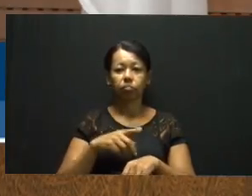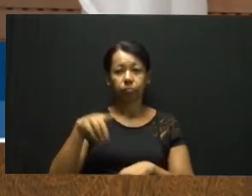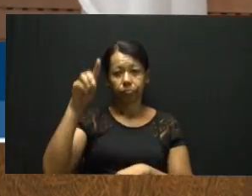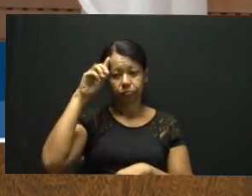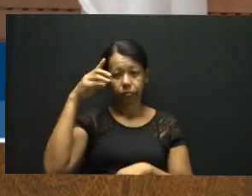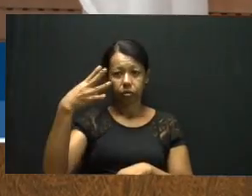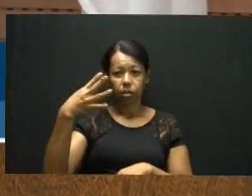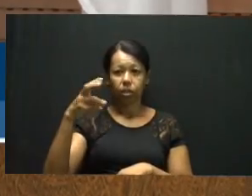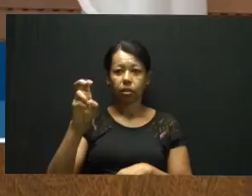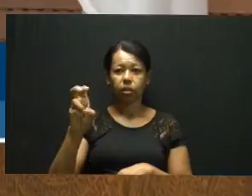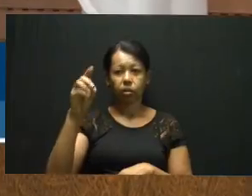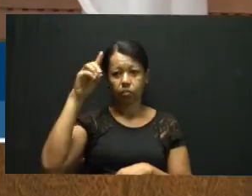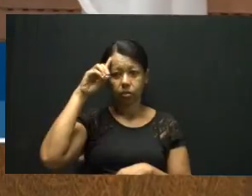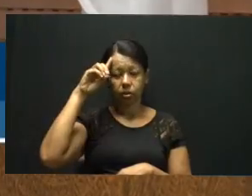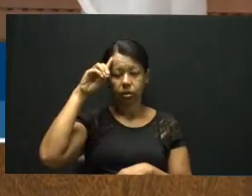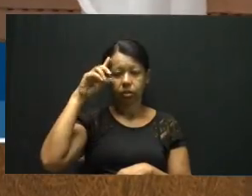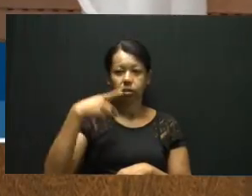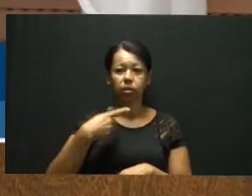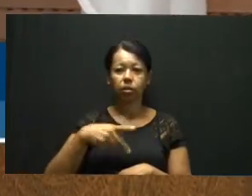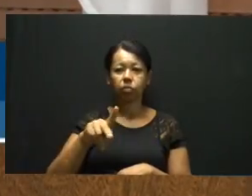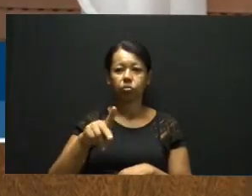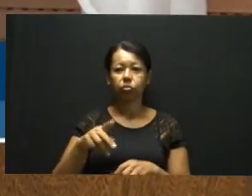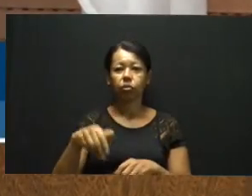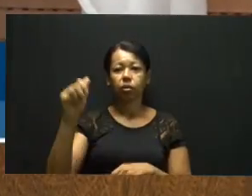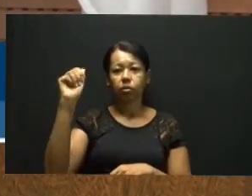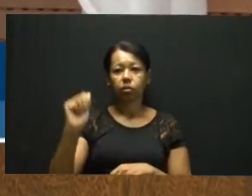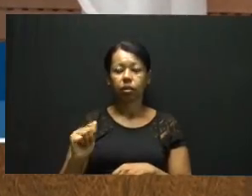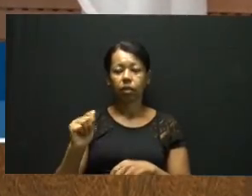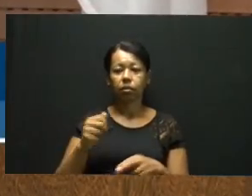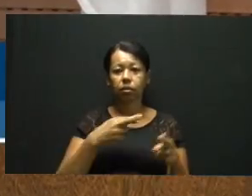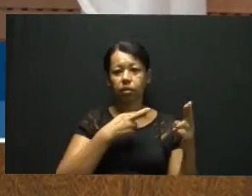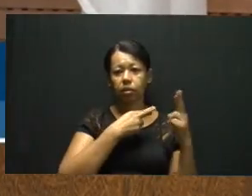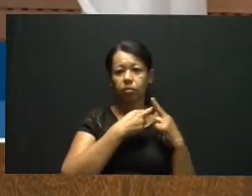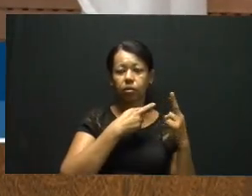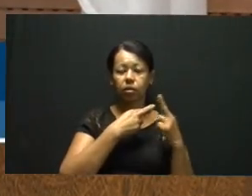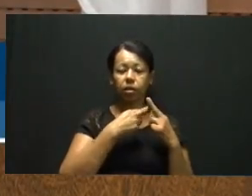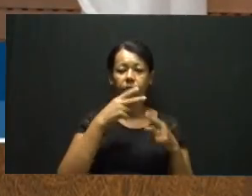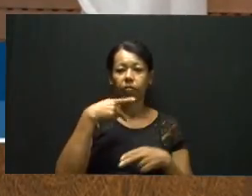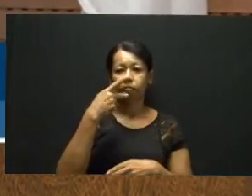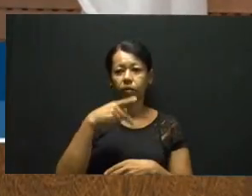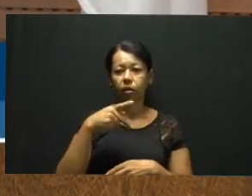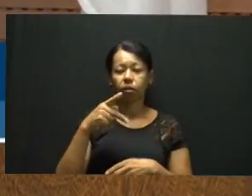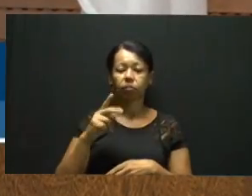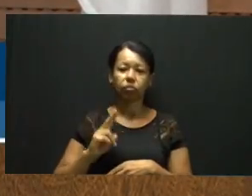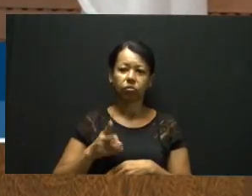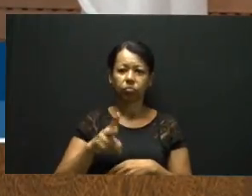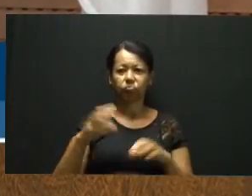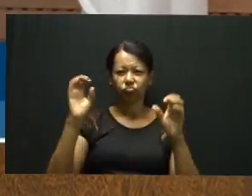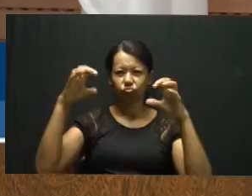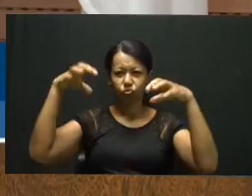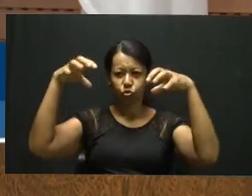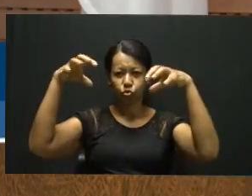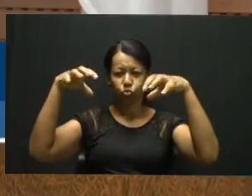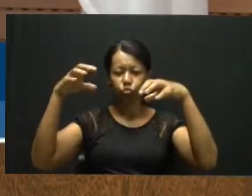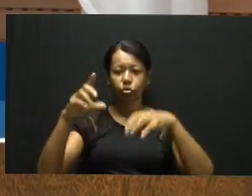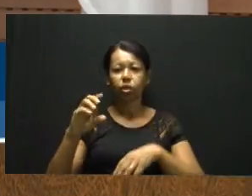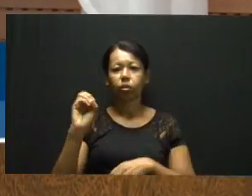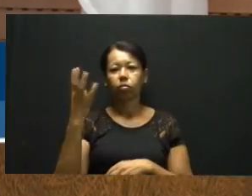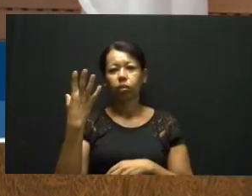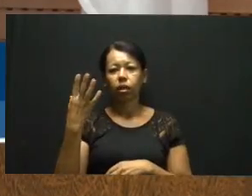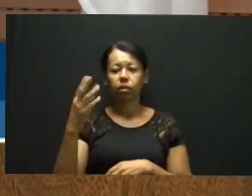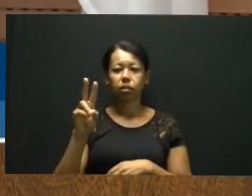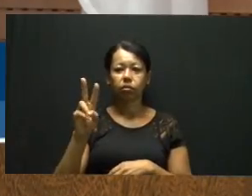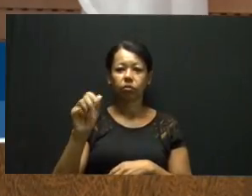45 dias, tratar junto às autoridades competentes sobre as constantes enchentes que atingem o bairro